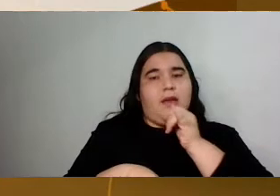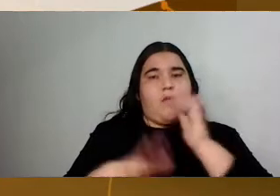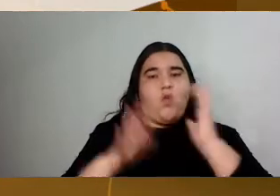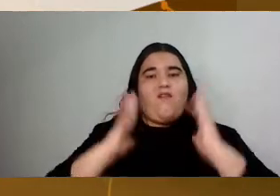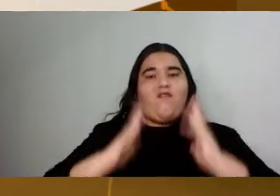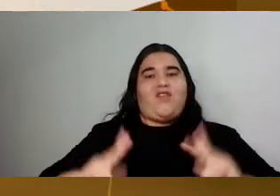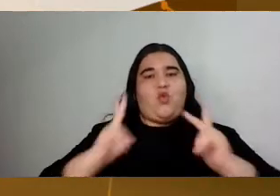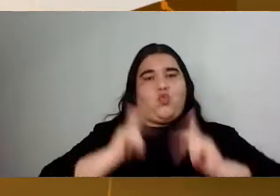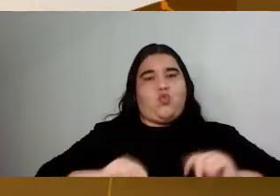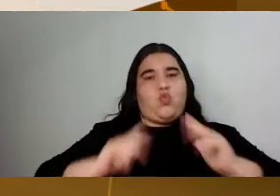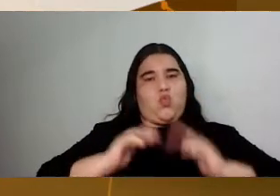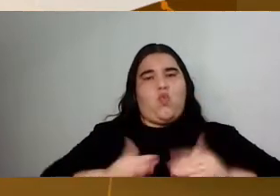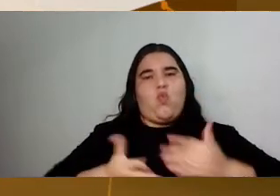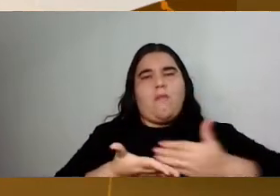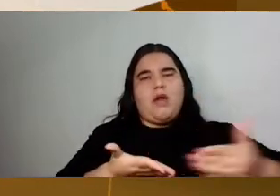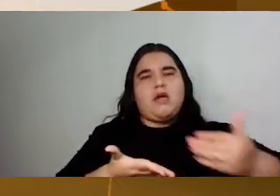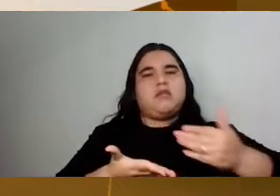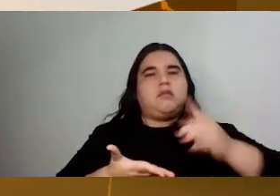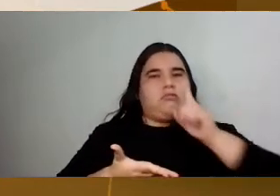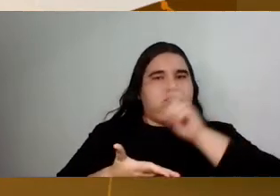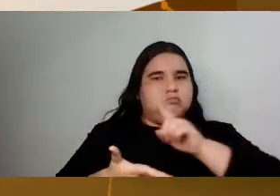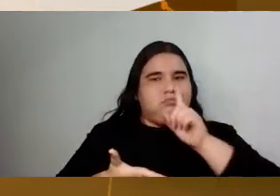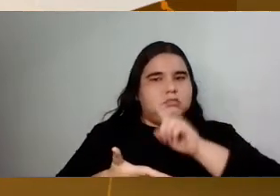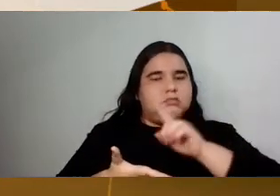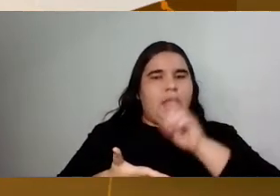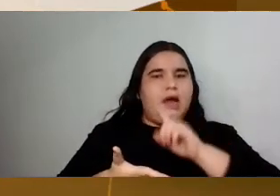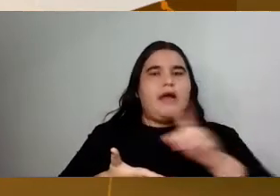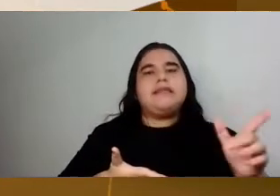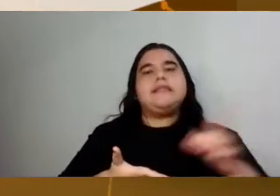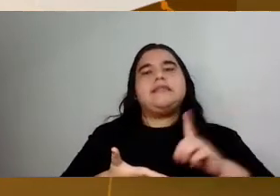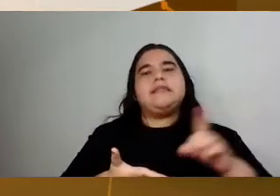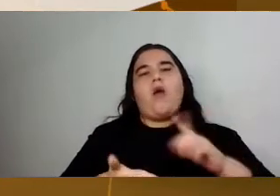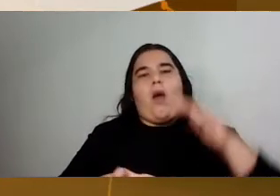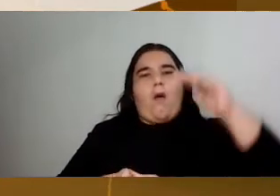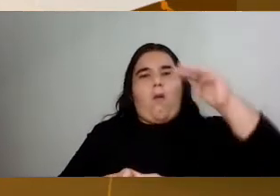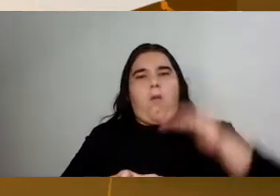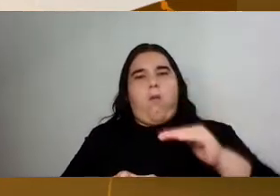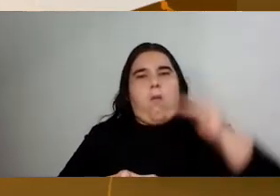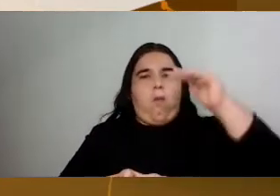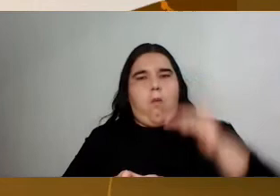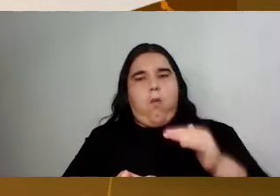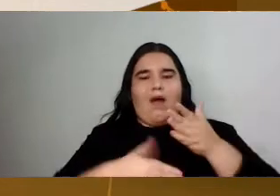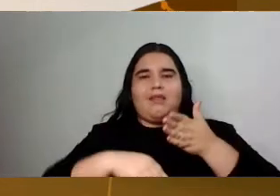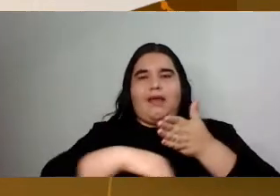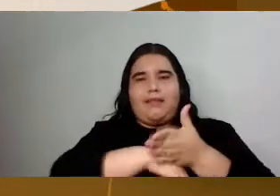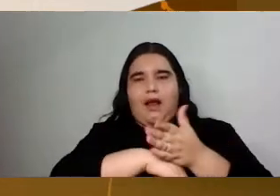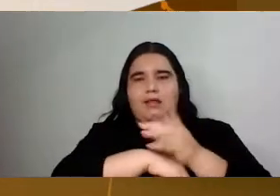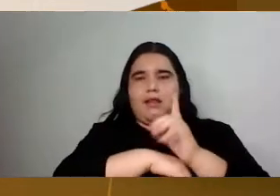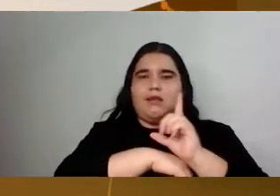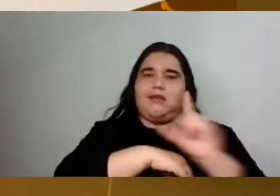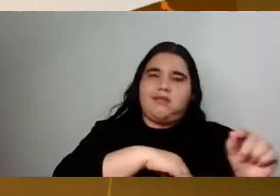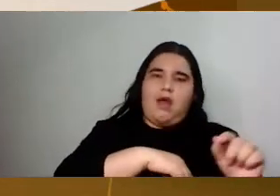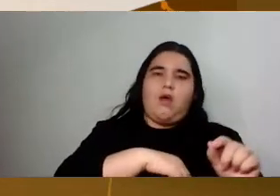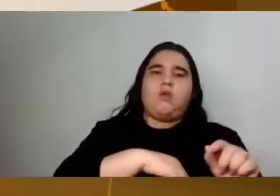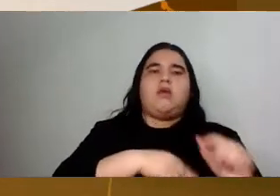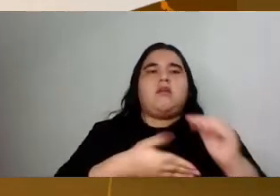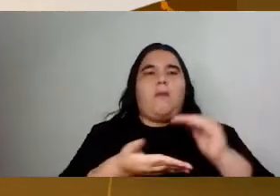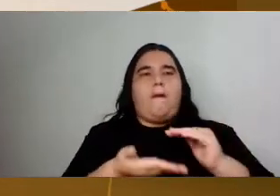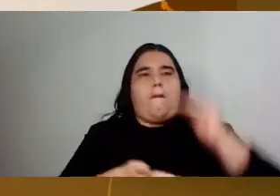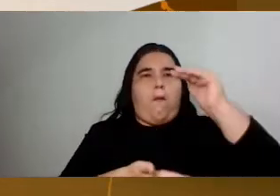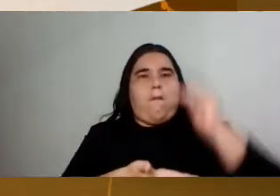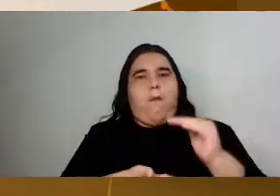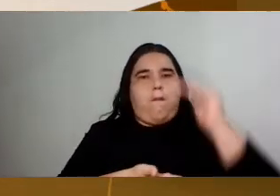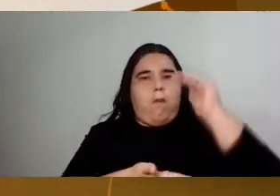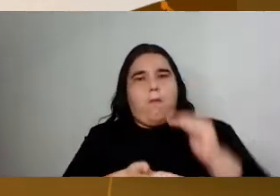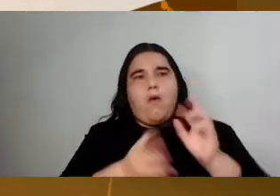saída, existem medidores de pressão na entrada e na saída, que quando ele atinge uma certa diferença de pressão, ele já